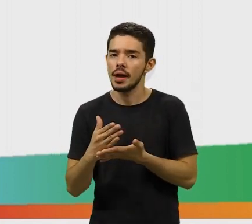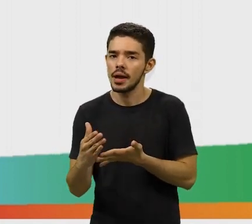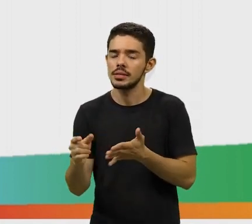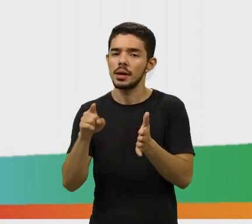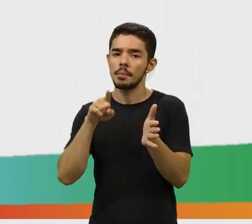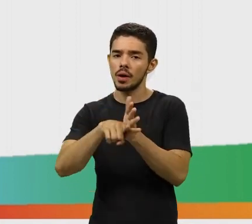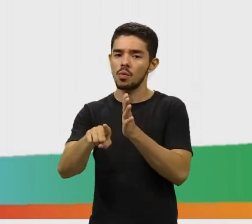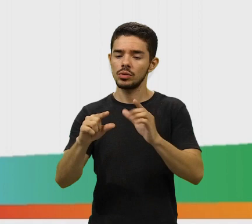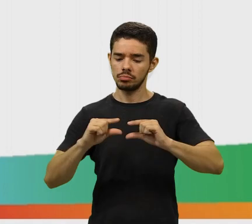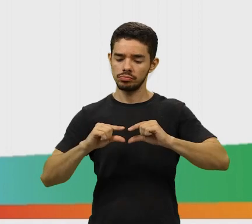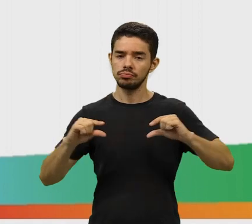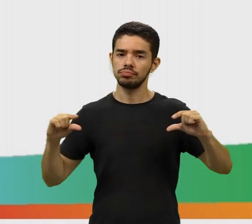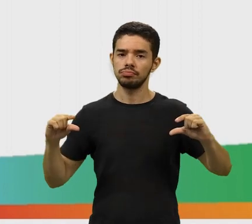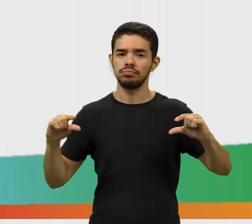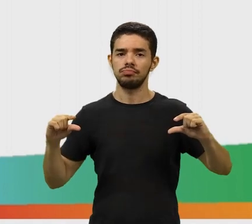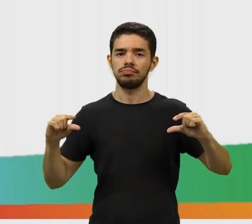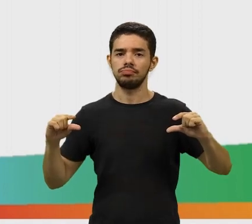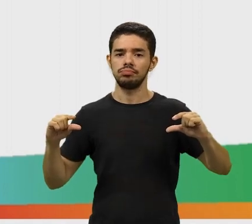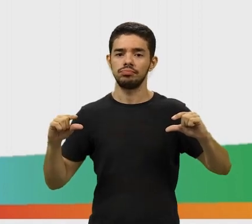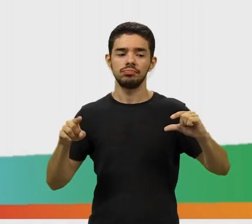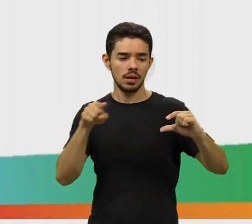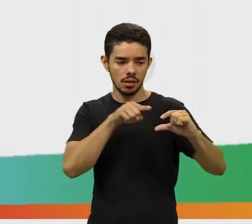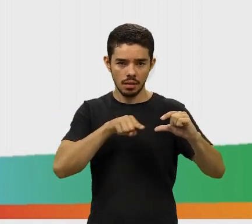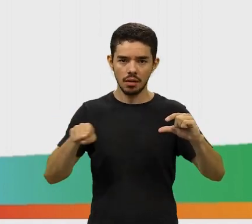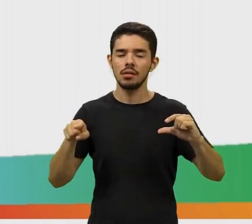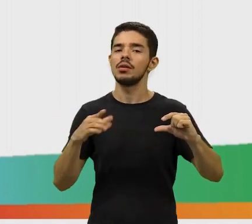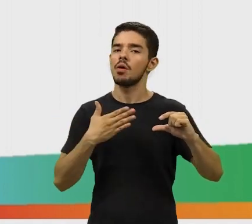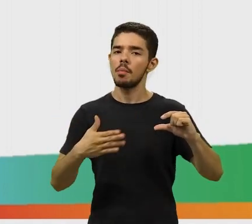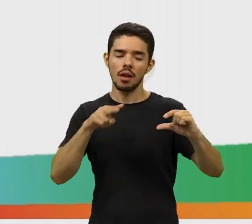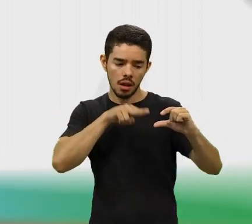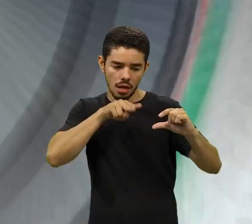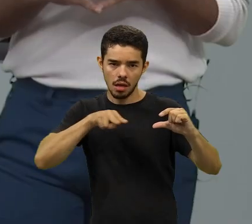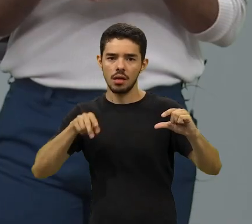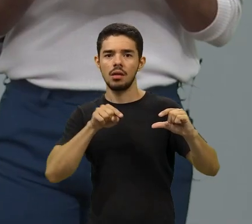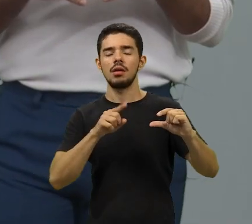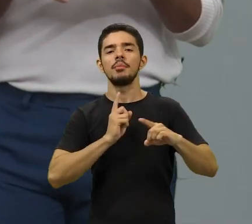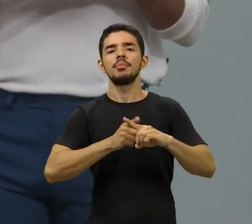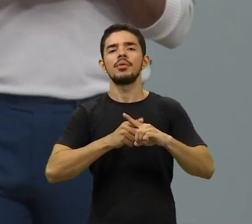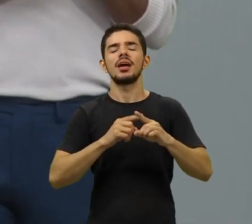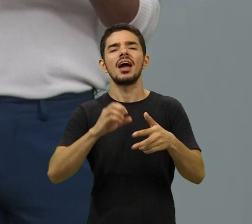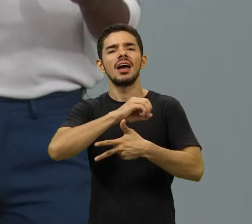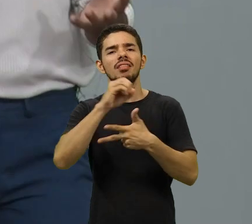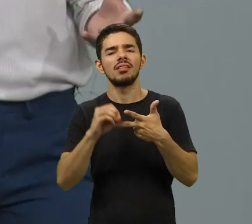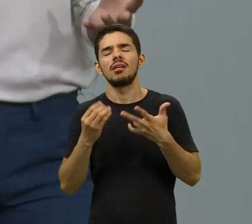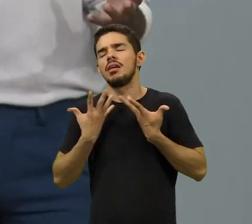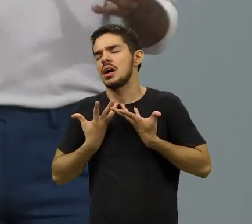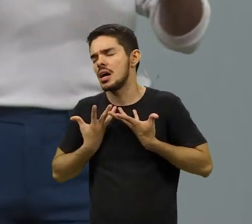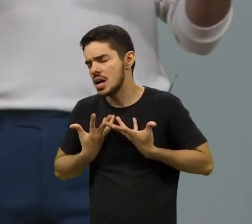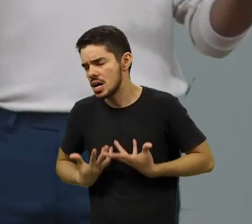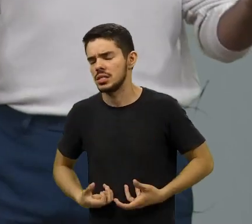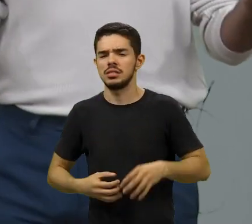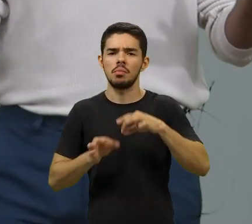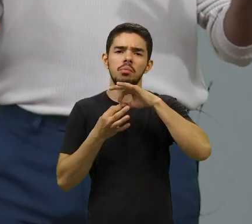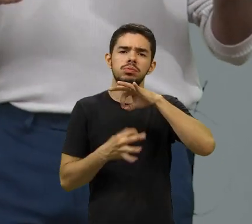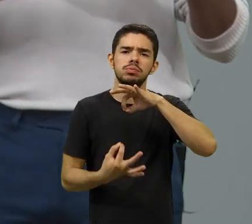pelo enunciado da questão, pela parte piloto da questão. Porque as questões do Enem, elas são um pouco cansativas, elas